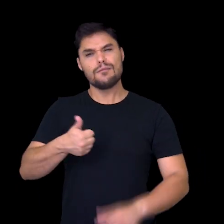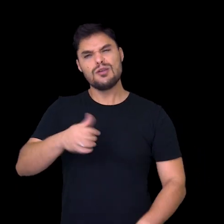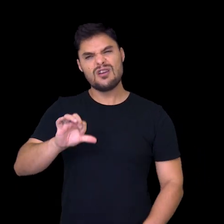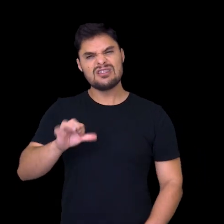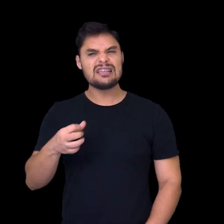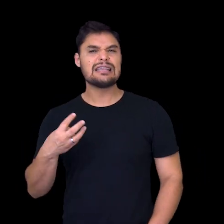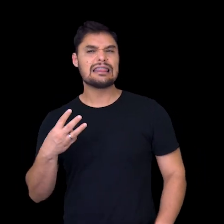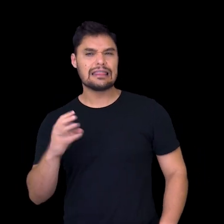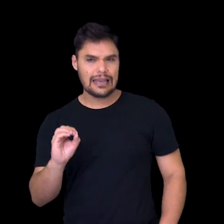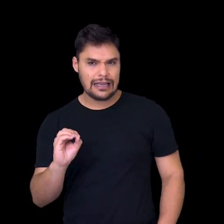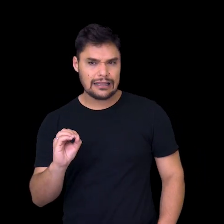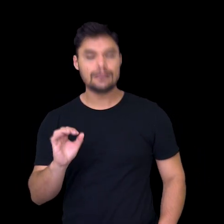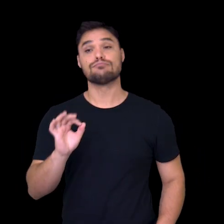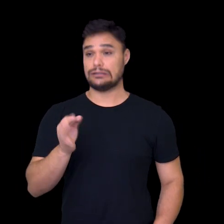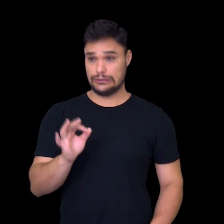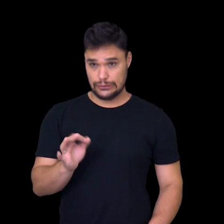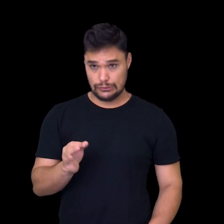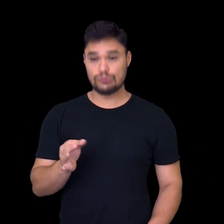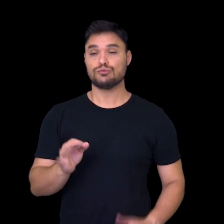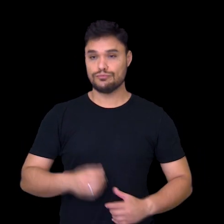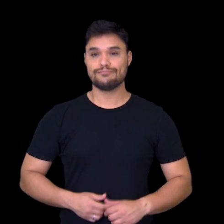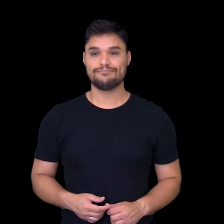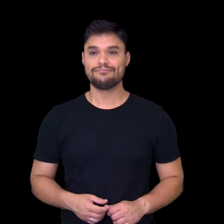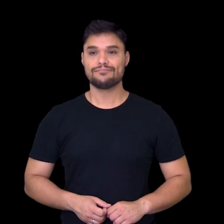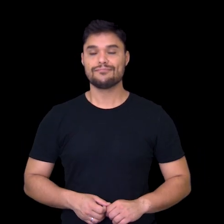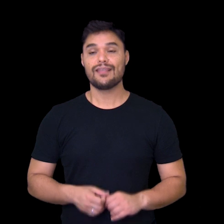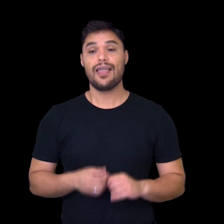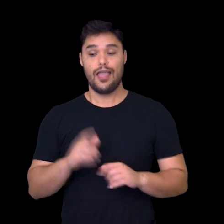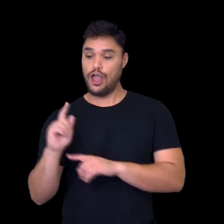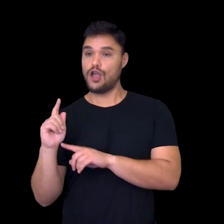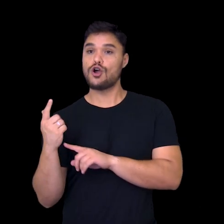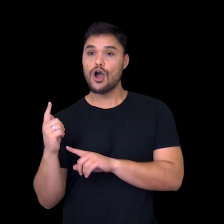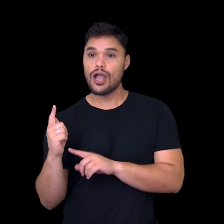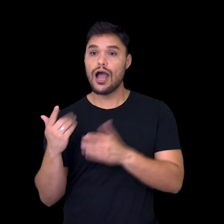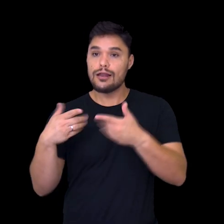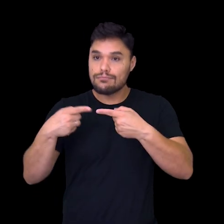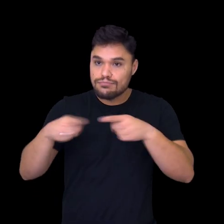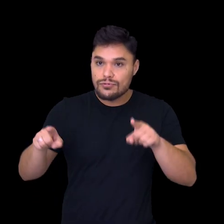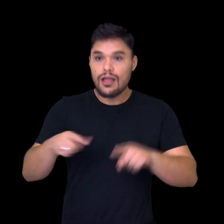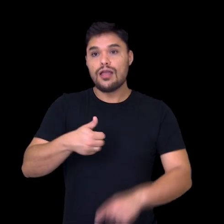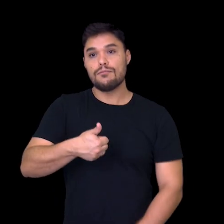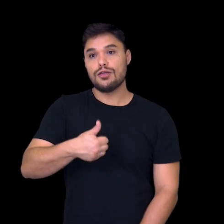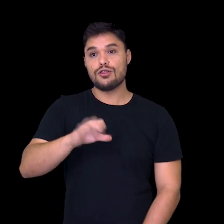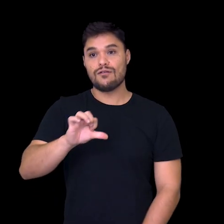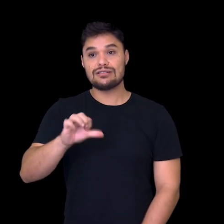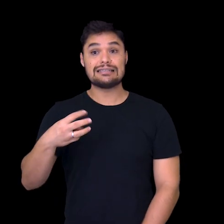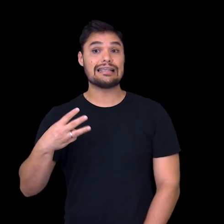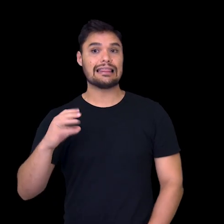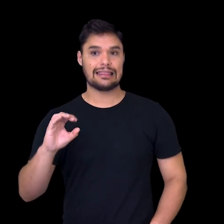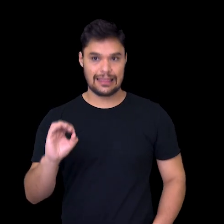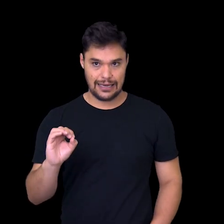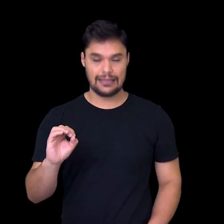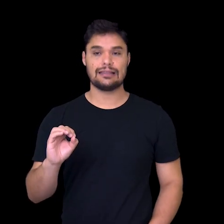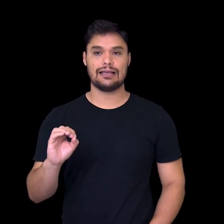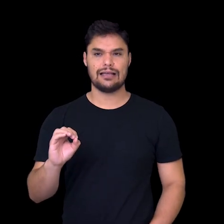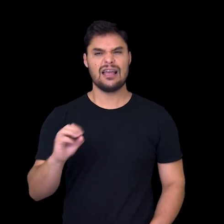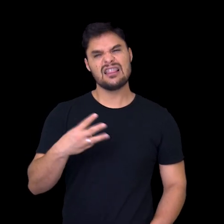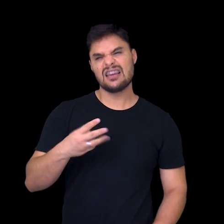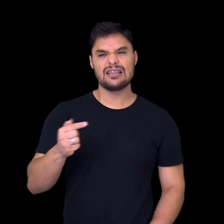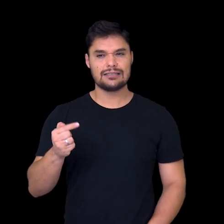Foi nos anos 1930, se não me engano. Exatamente. O batismo de Goiânia acontece na década de 30,